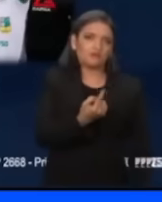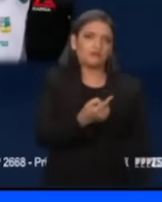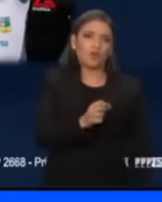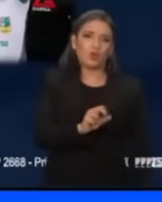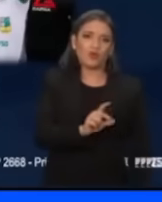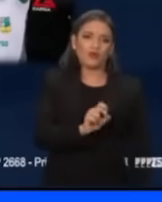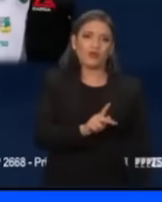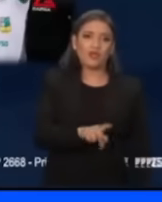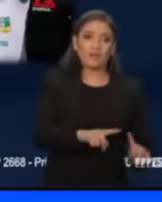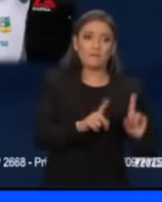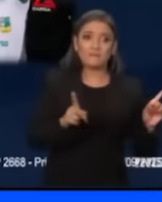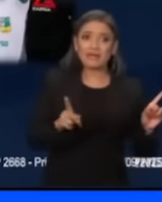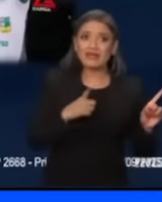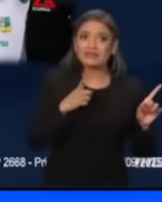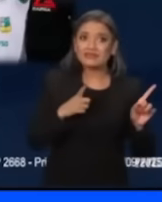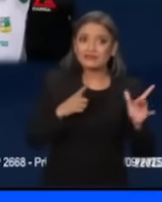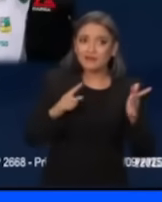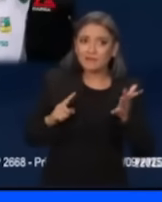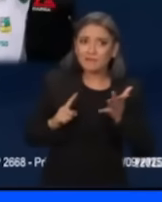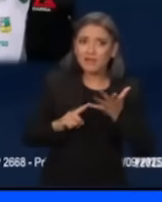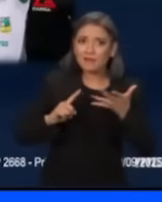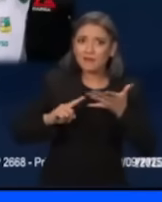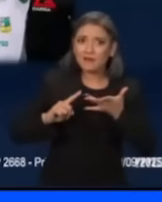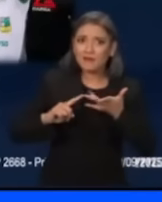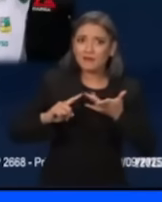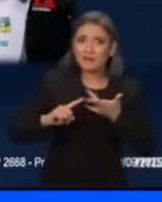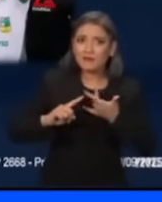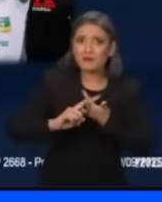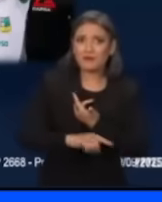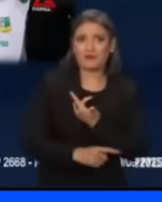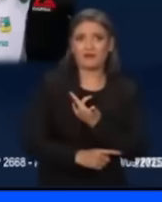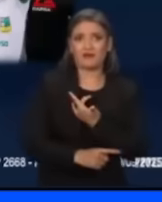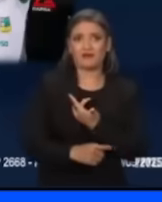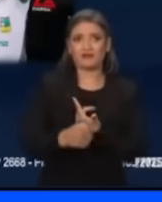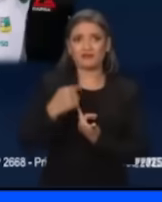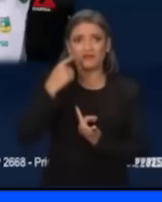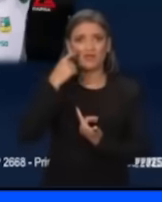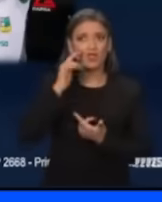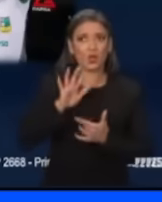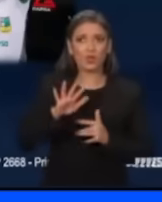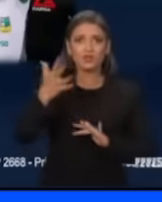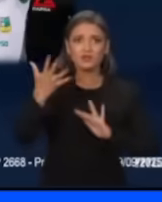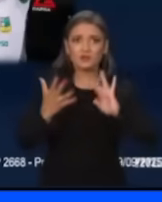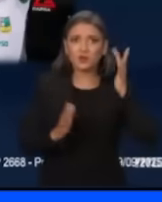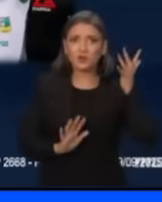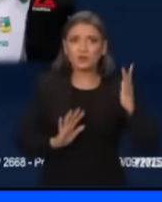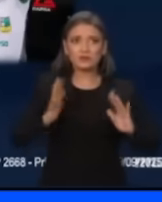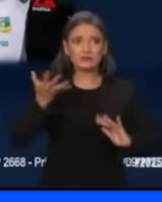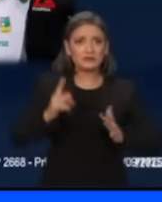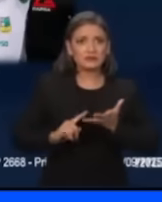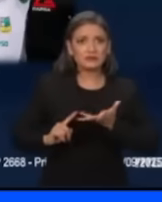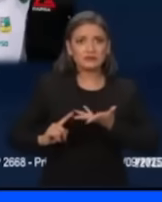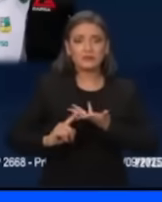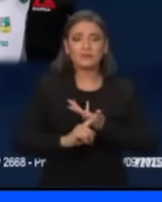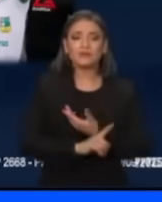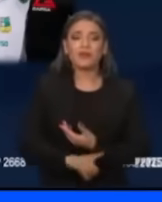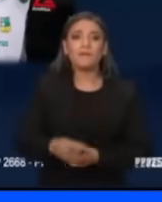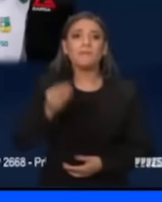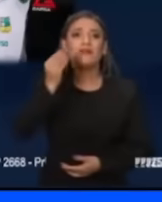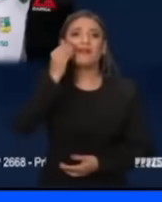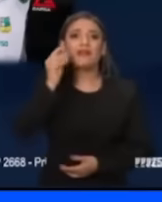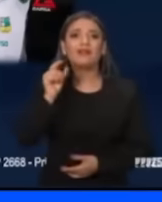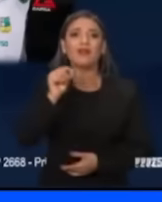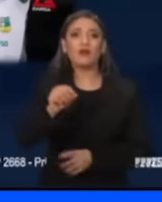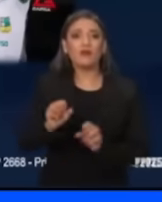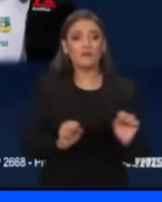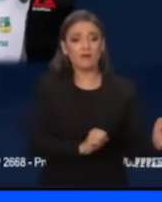nós estamos falando de uma sequência aqui de tentativa de perpetuação do poder a